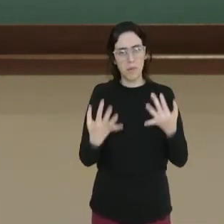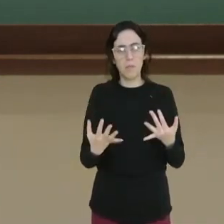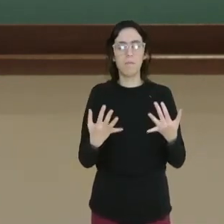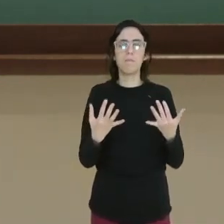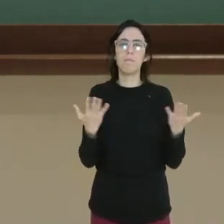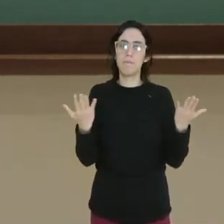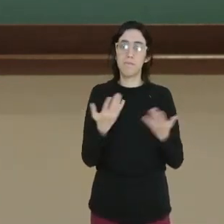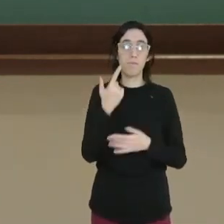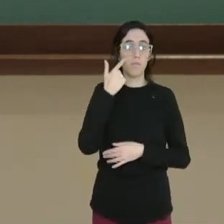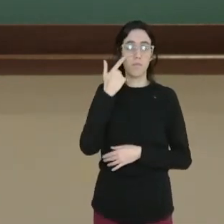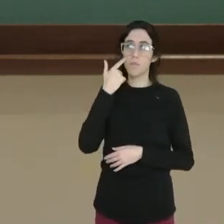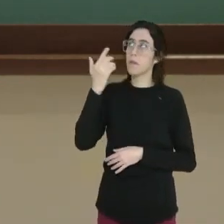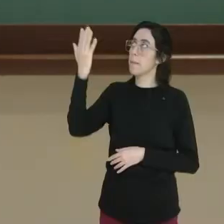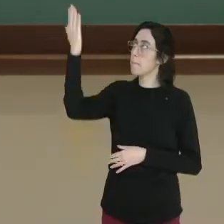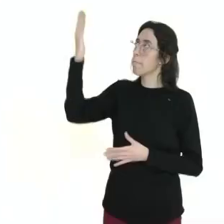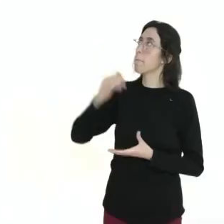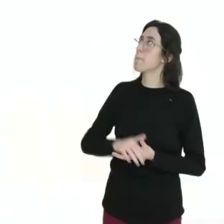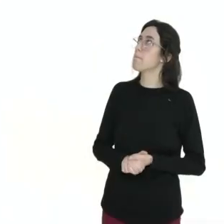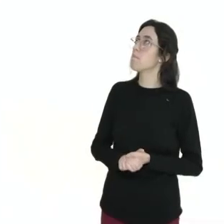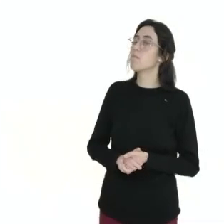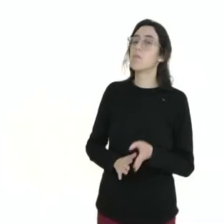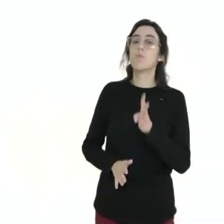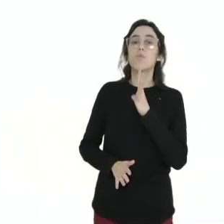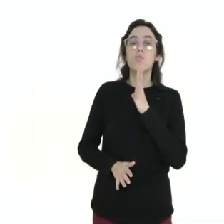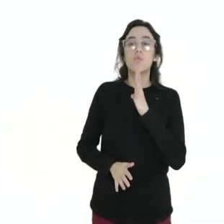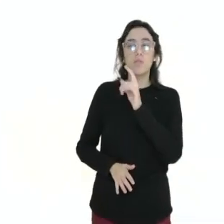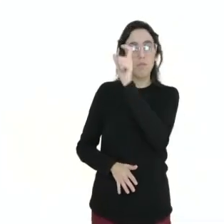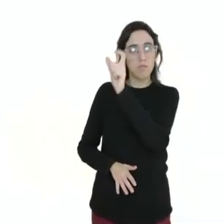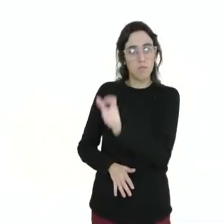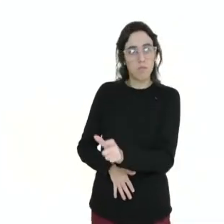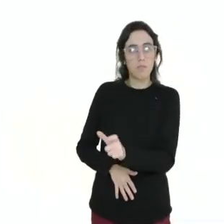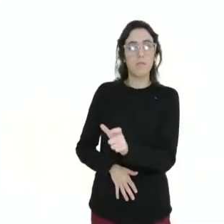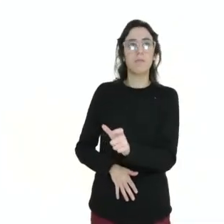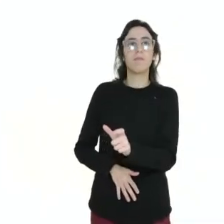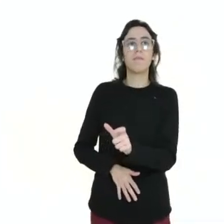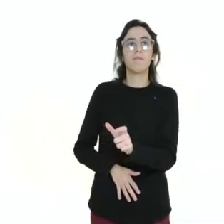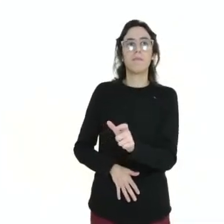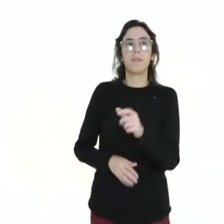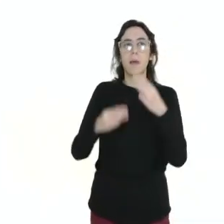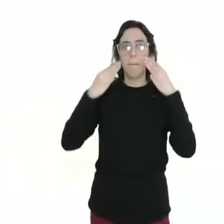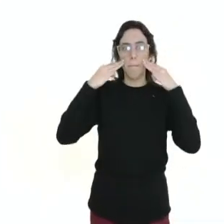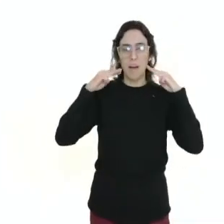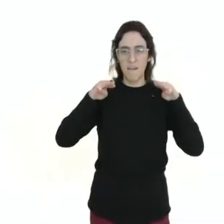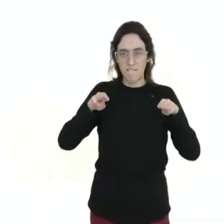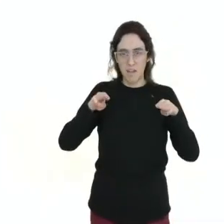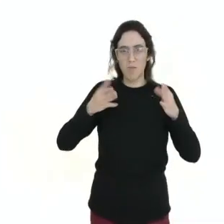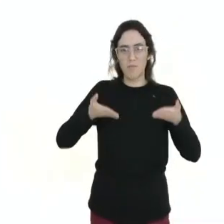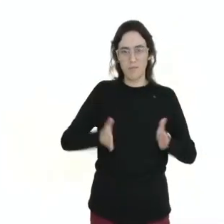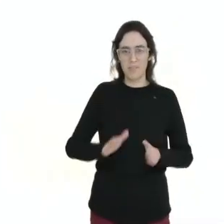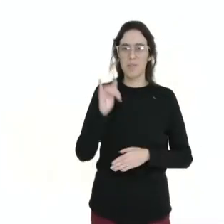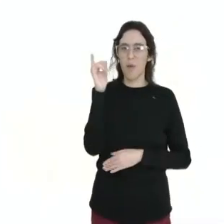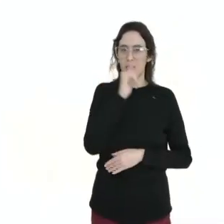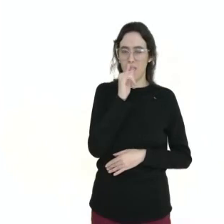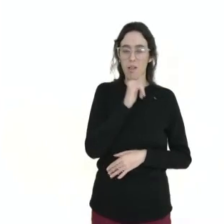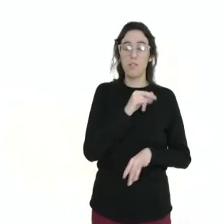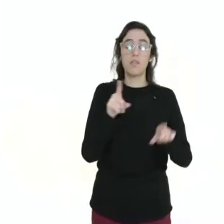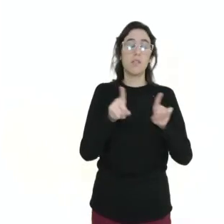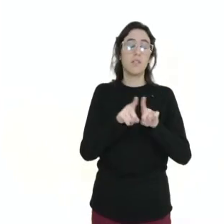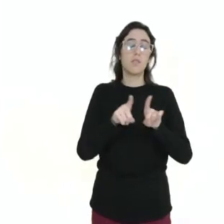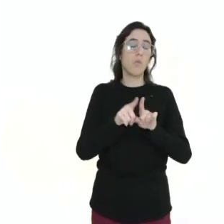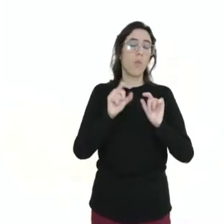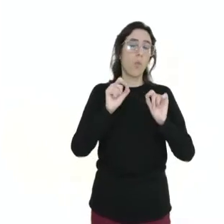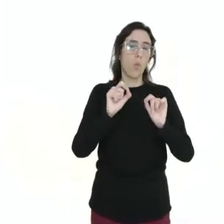para a leitura da revisão. Então conhecemos o filósofo florentino Nicolau Maquiavel, entendemos que as